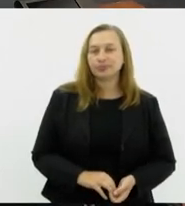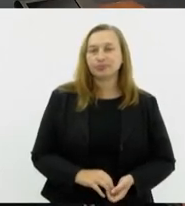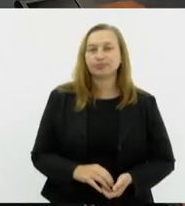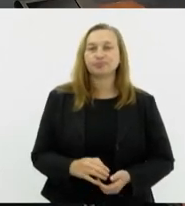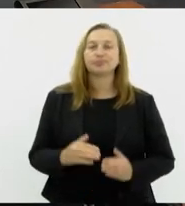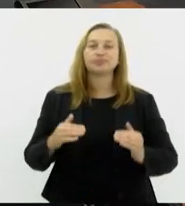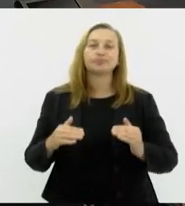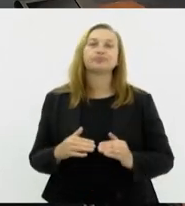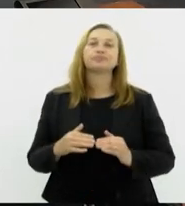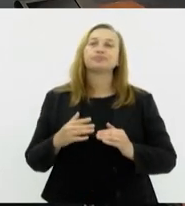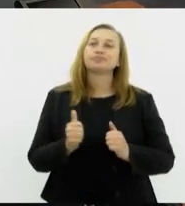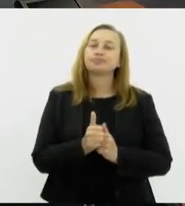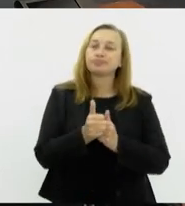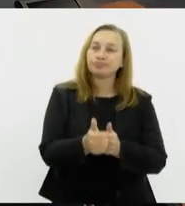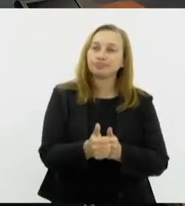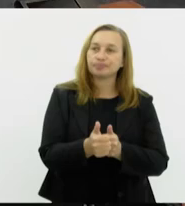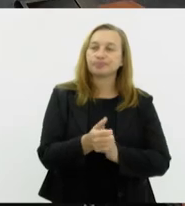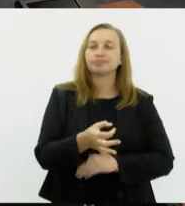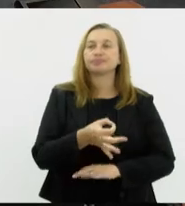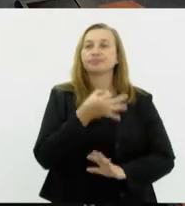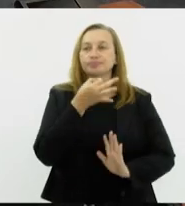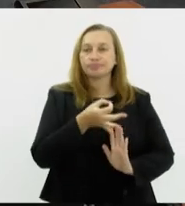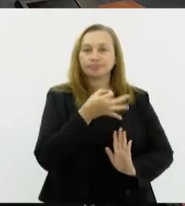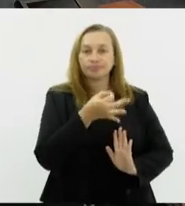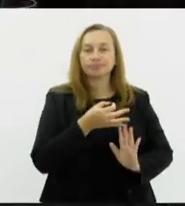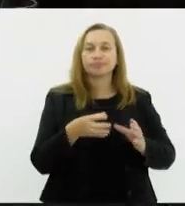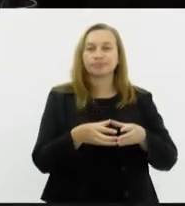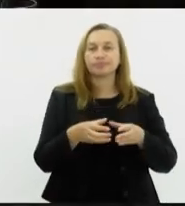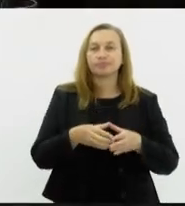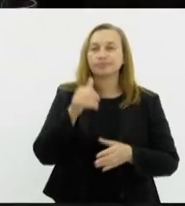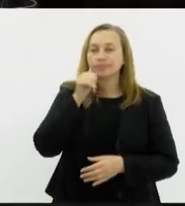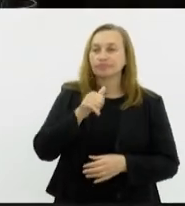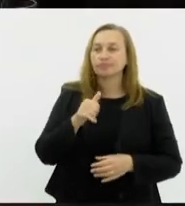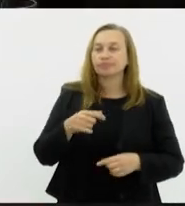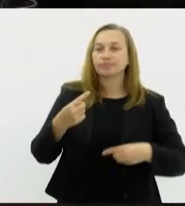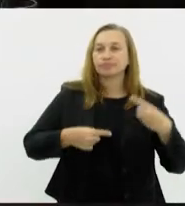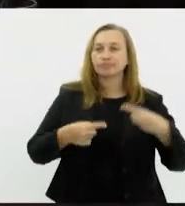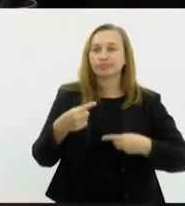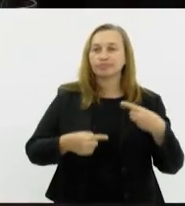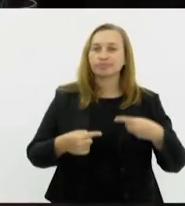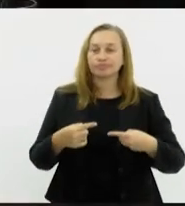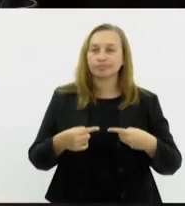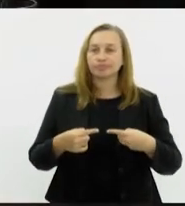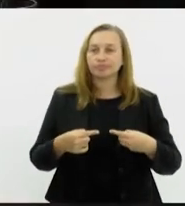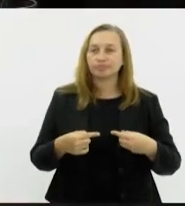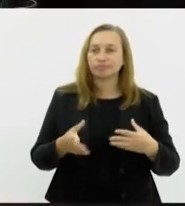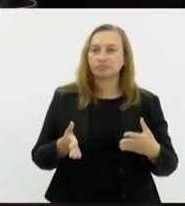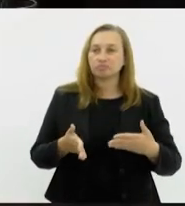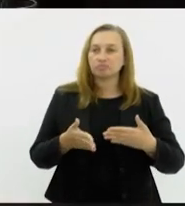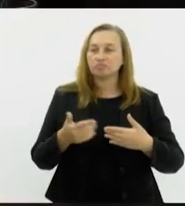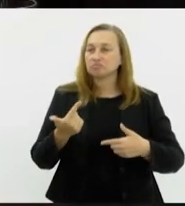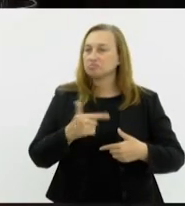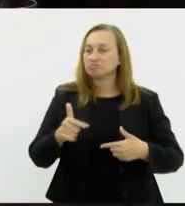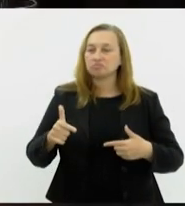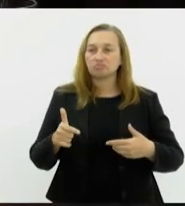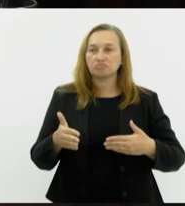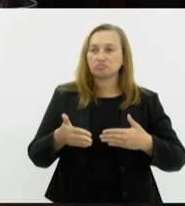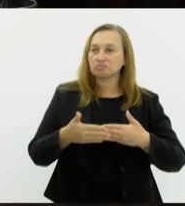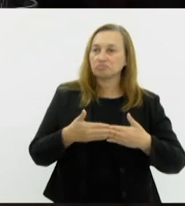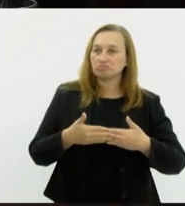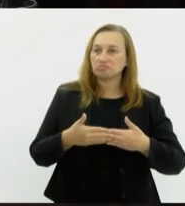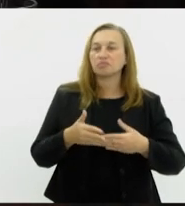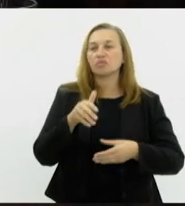Sigo o parecer da Comissão da Mulher. Com os pareceres emitidos, em discussão. Não havendo quem queira discutir,